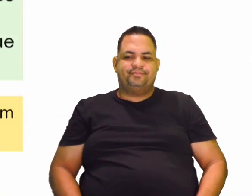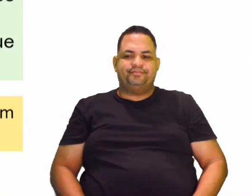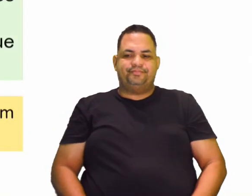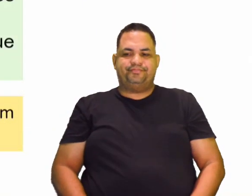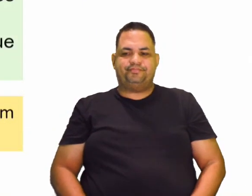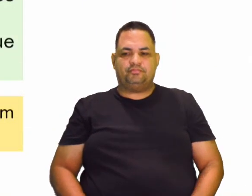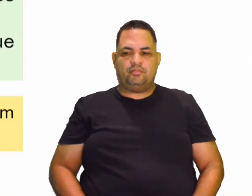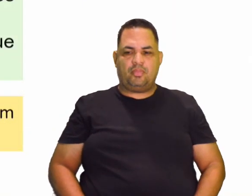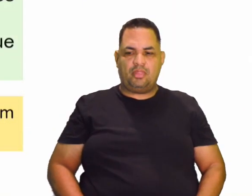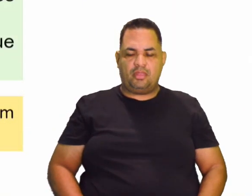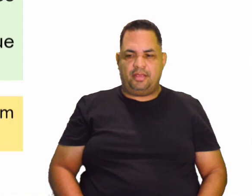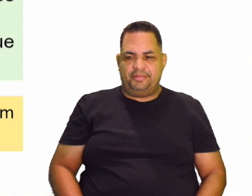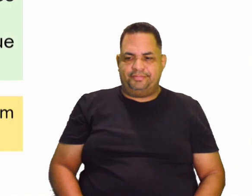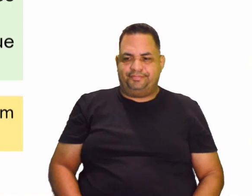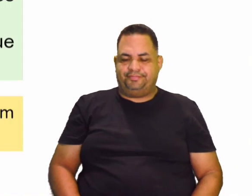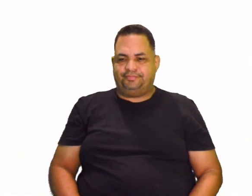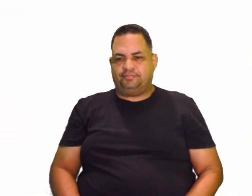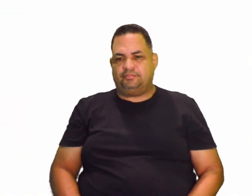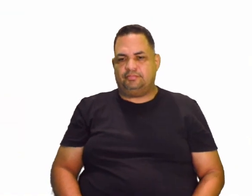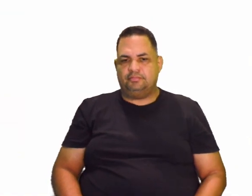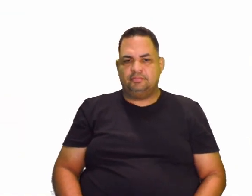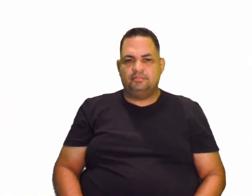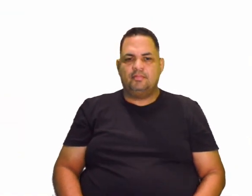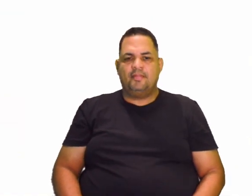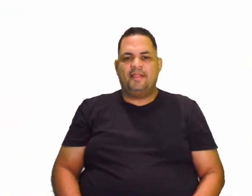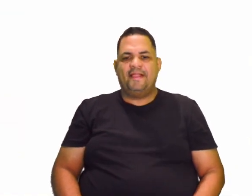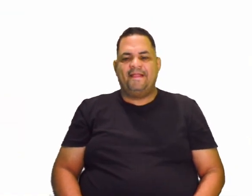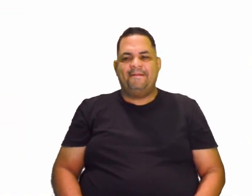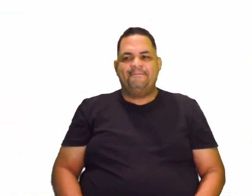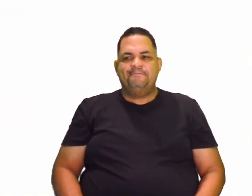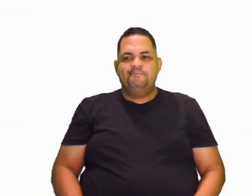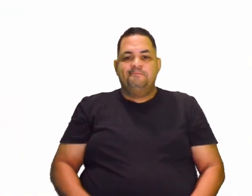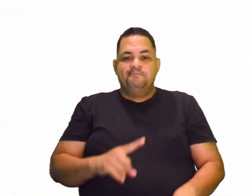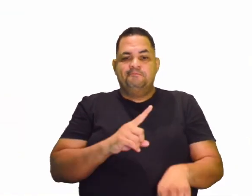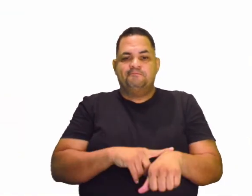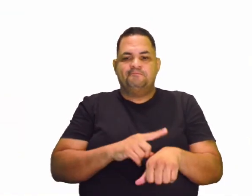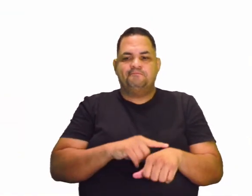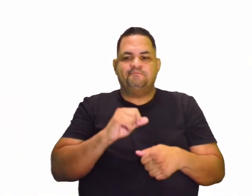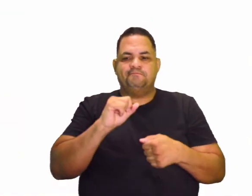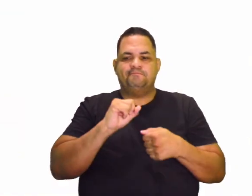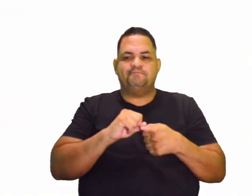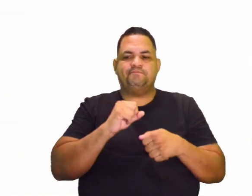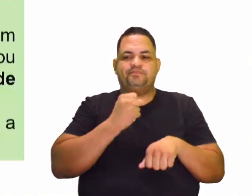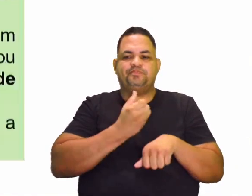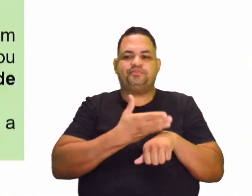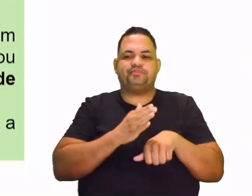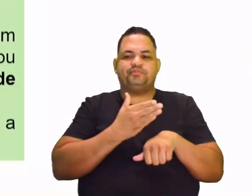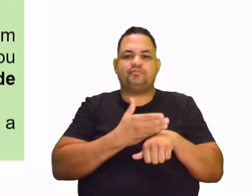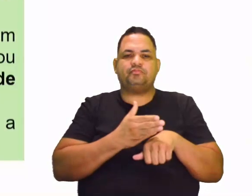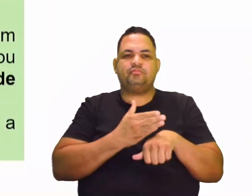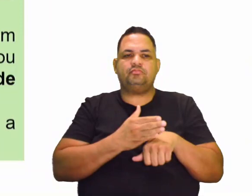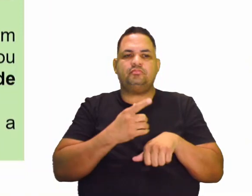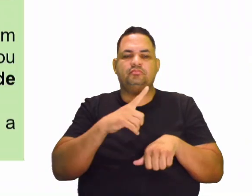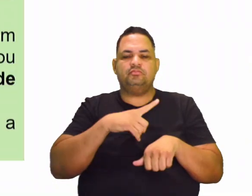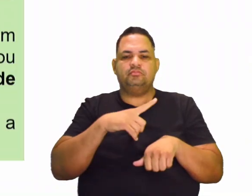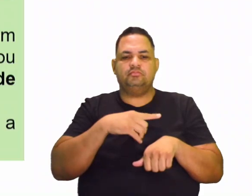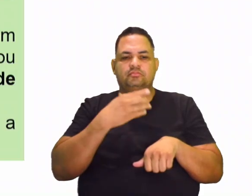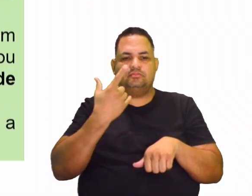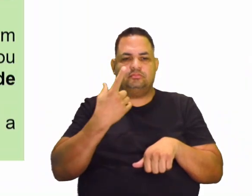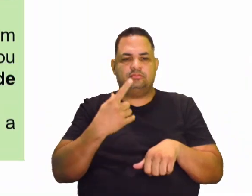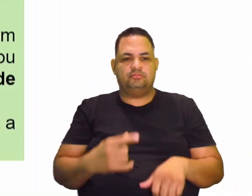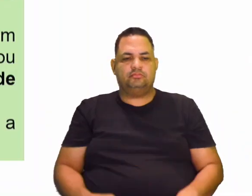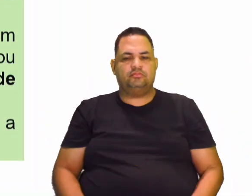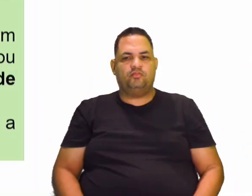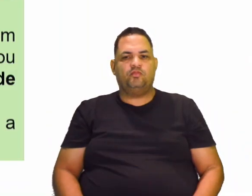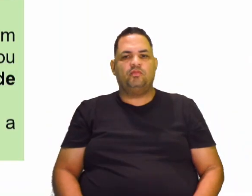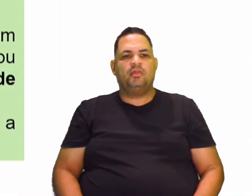Deixa eu trazer aqui, então, que é hora de fazer, né? Então, nessa aula tem uma atividade prática,